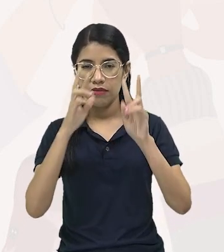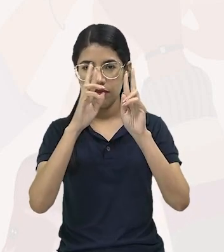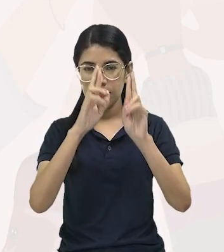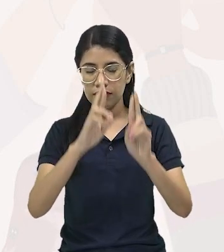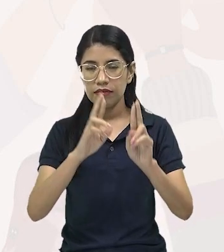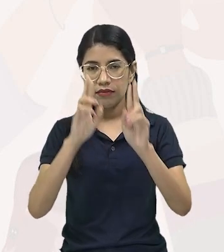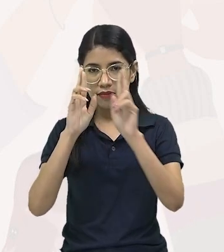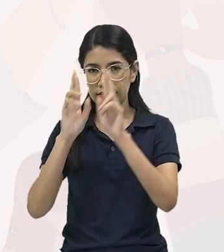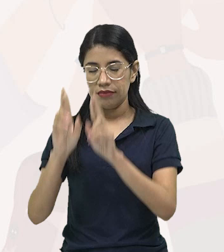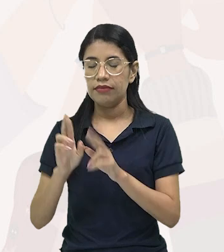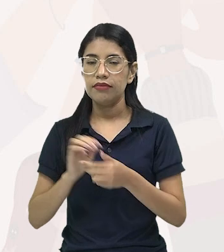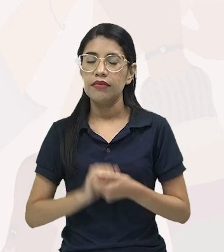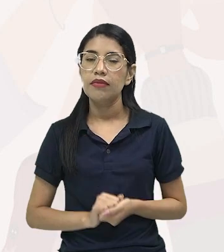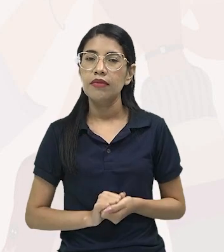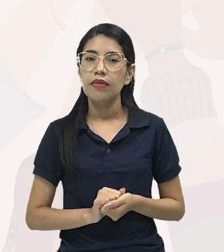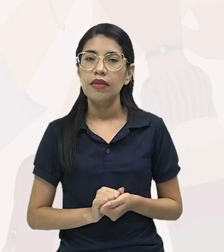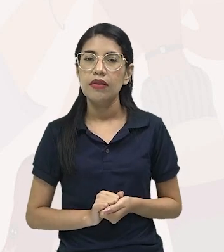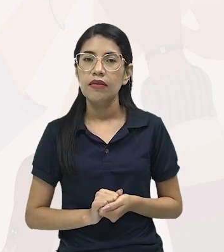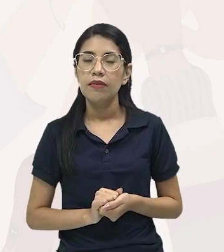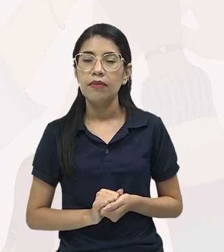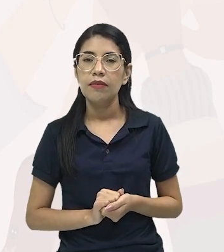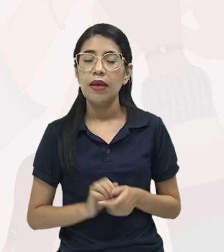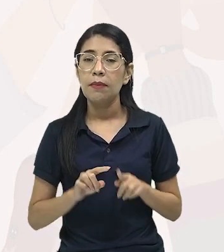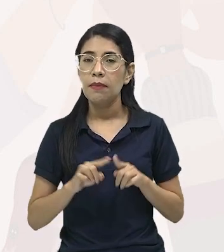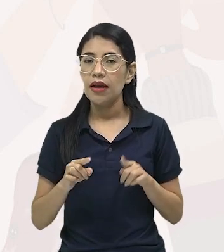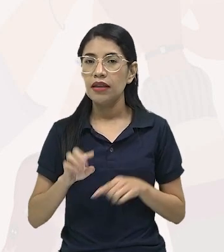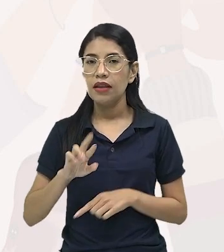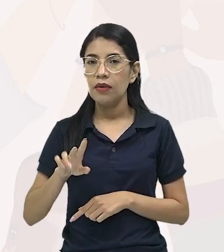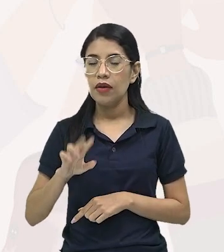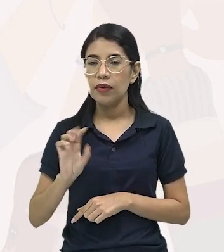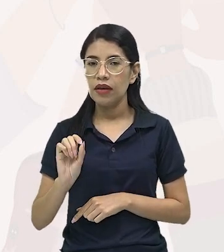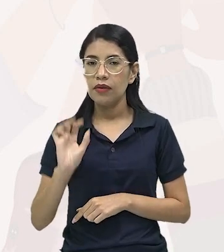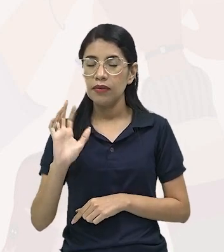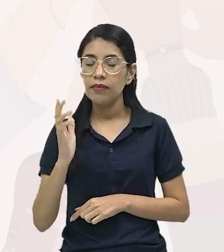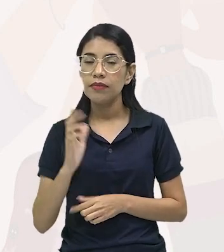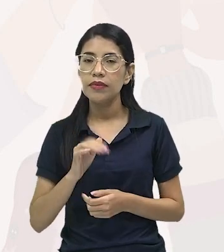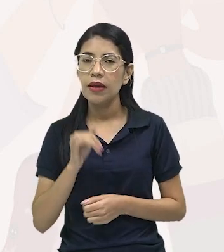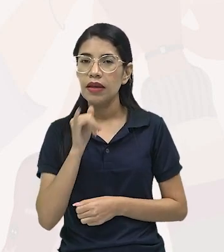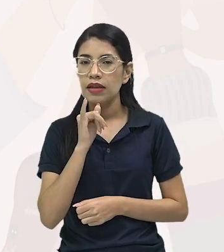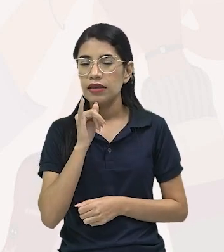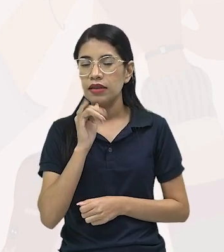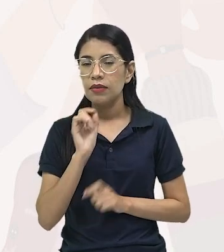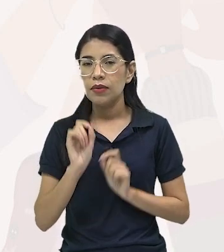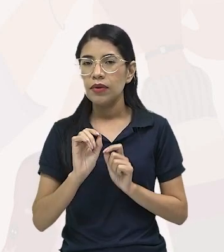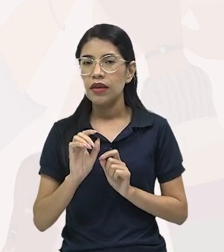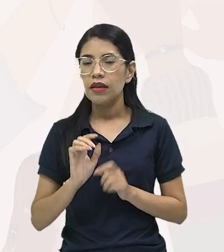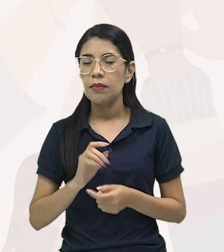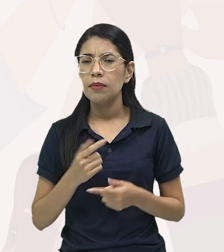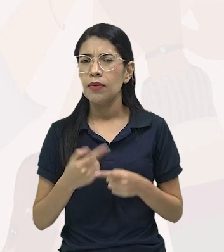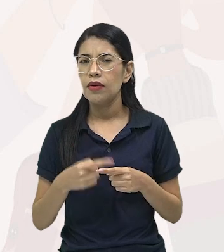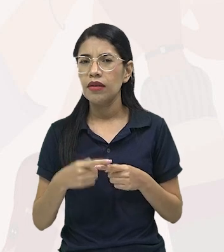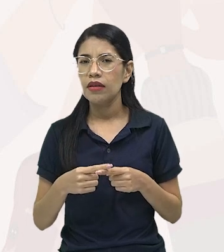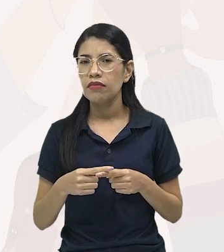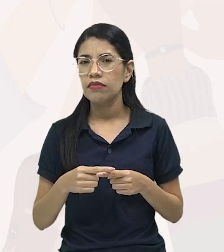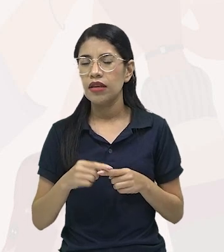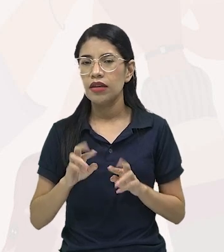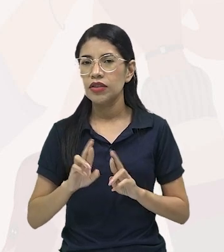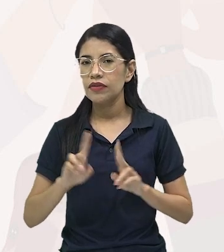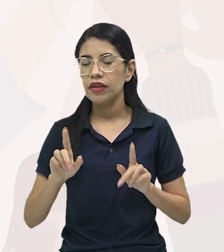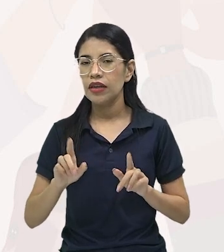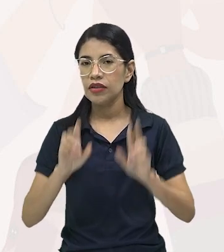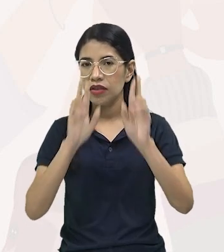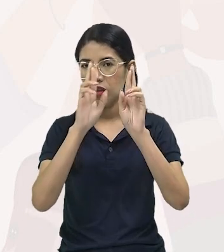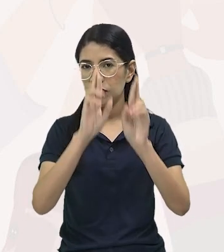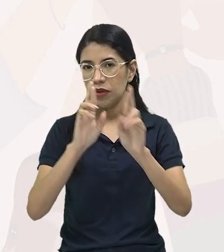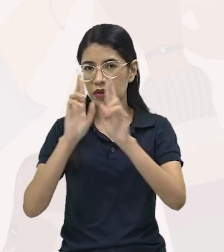vai ser defendido por ele, e dizendo que mais nem sempre é assim. E ele vai apresentar argumentos para dizer por que não é assim. Por que nem todos são tratados com respeito e